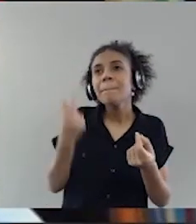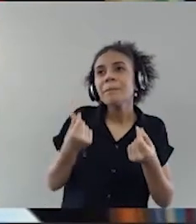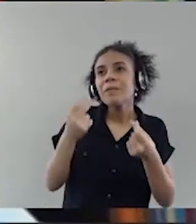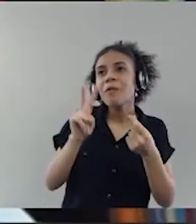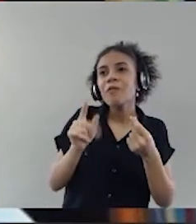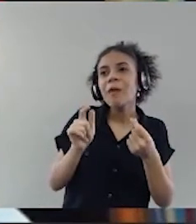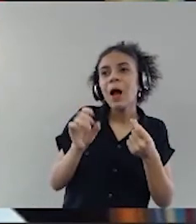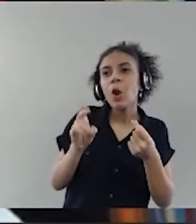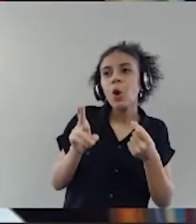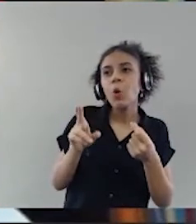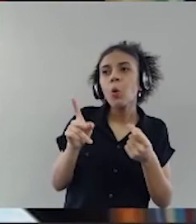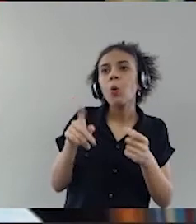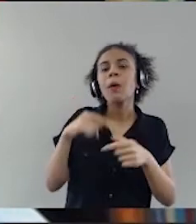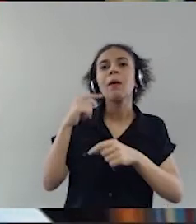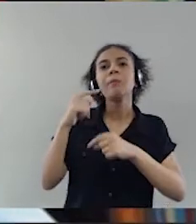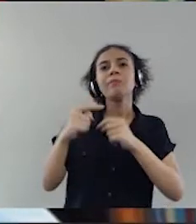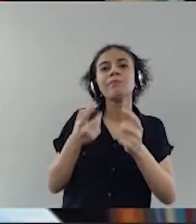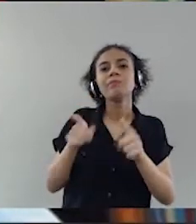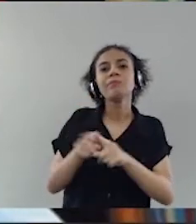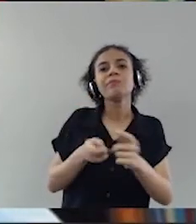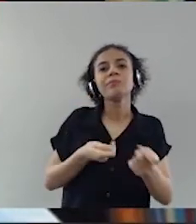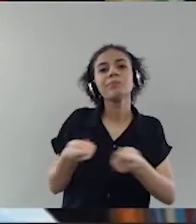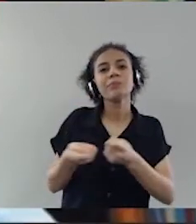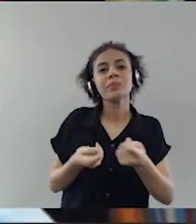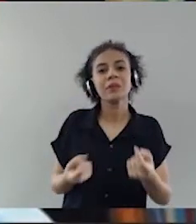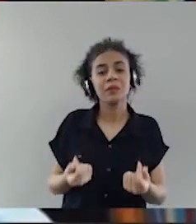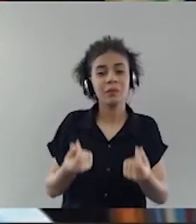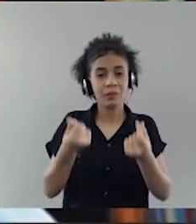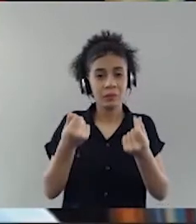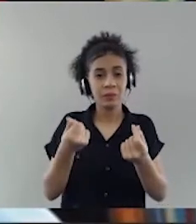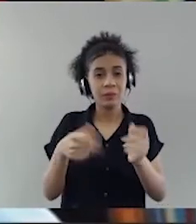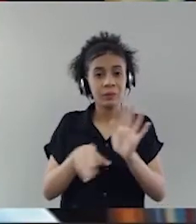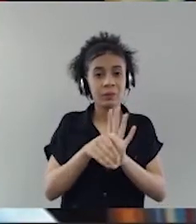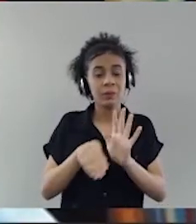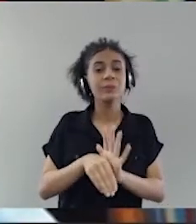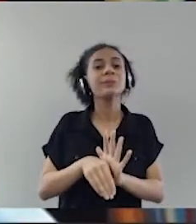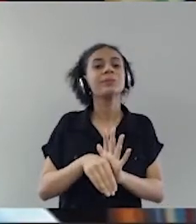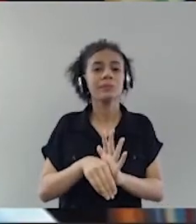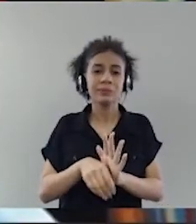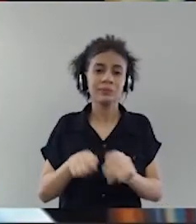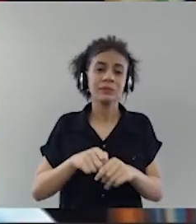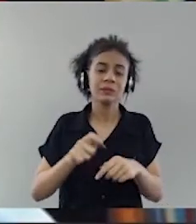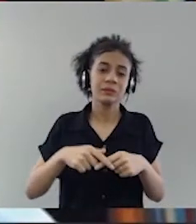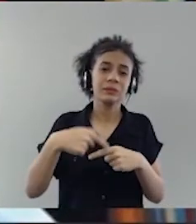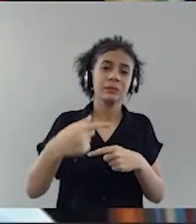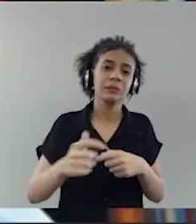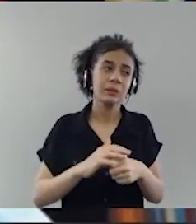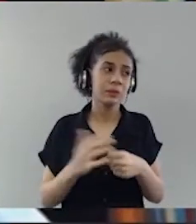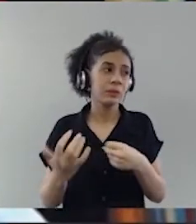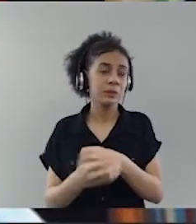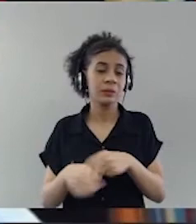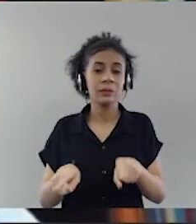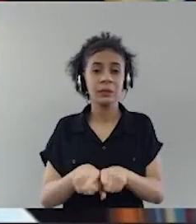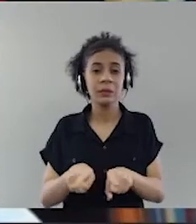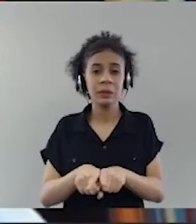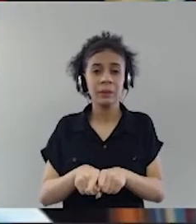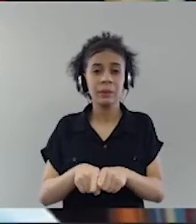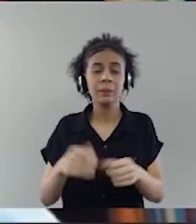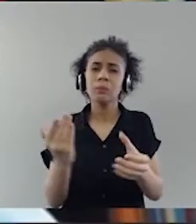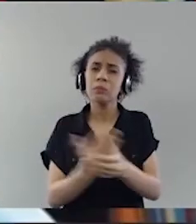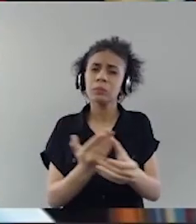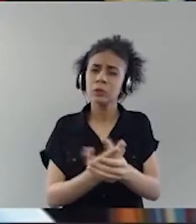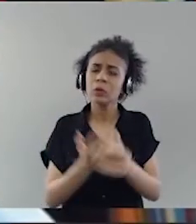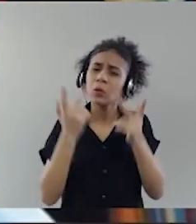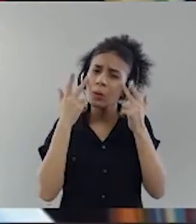preços e, posteriormente, aos controles de preços das aquisições, que serão feitas após a pandemia e durante os processos